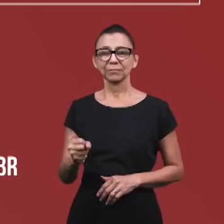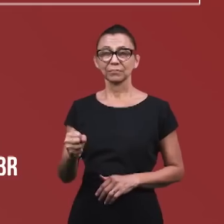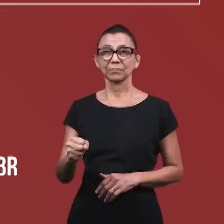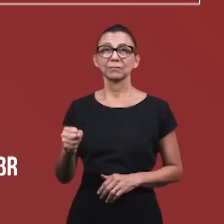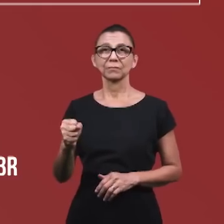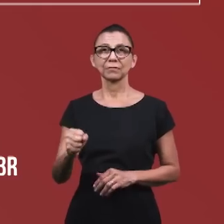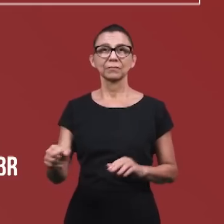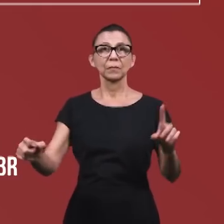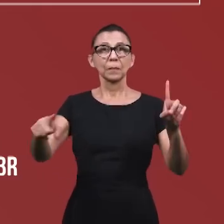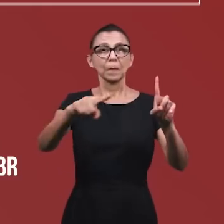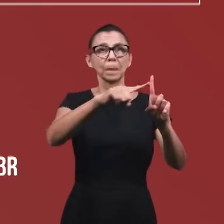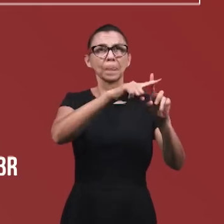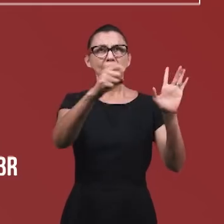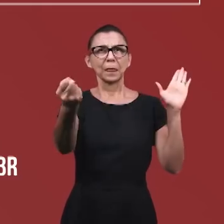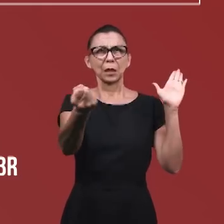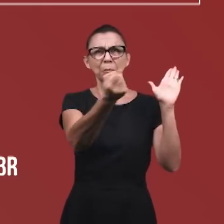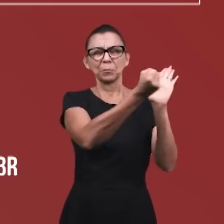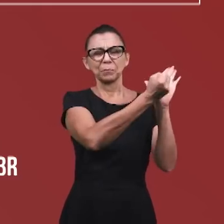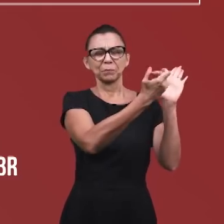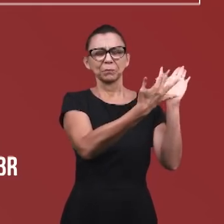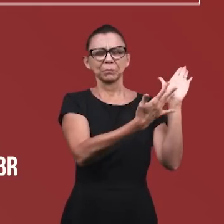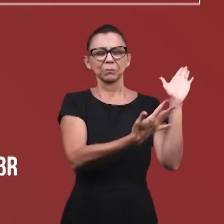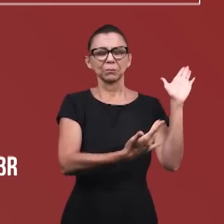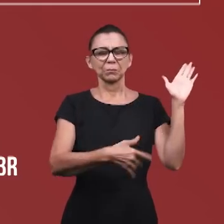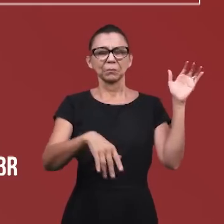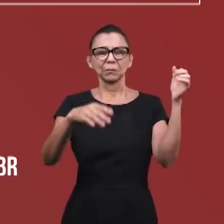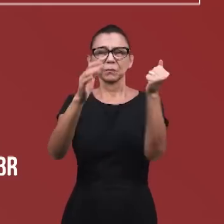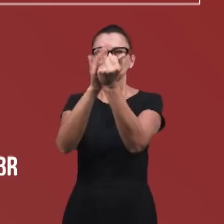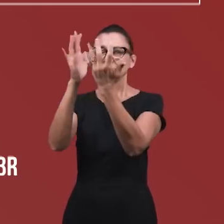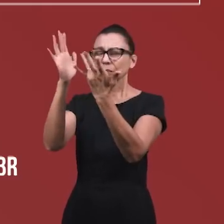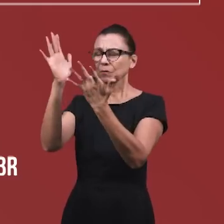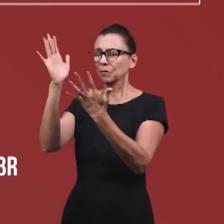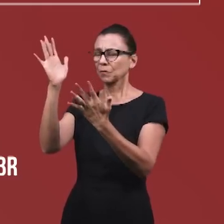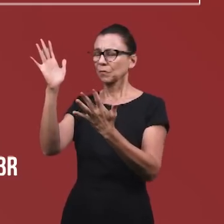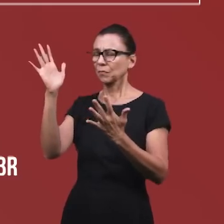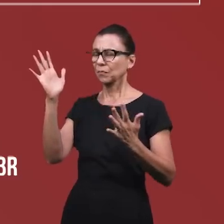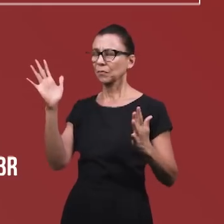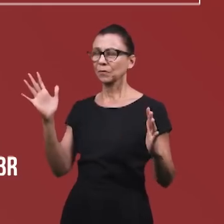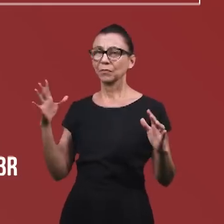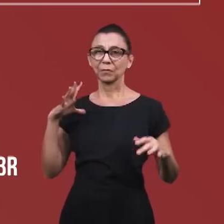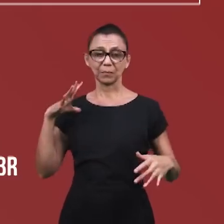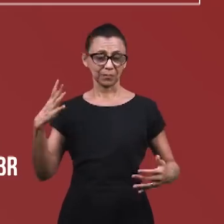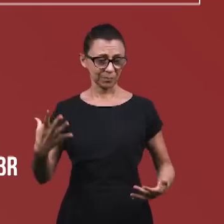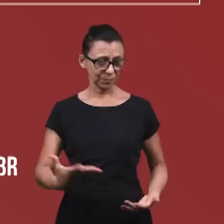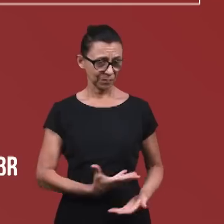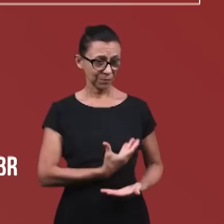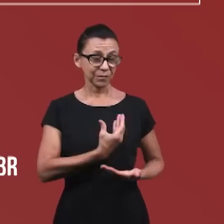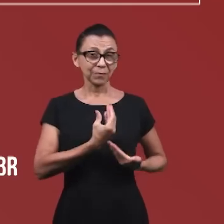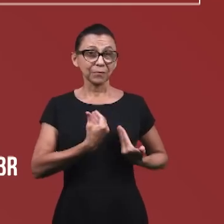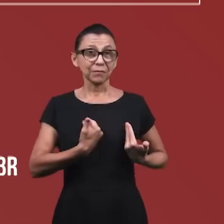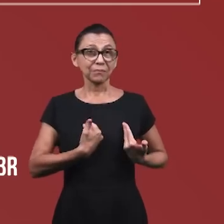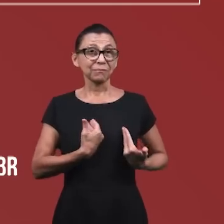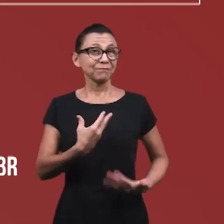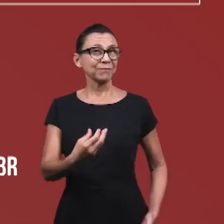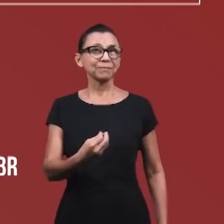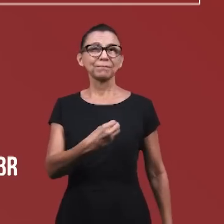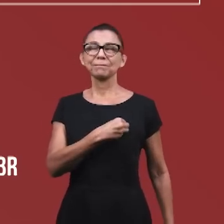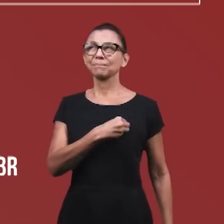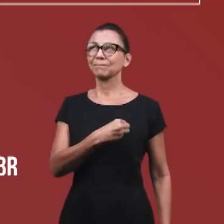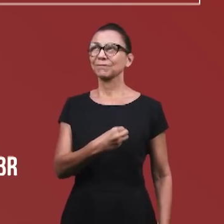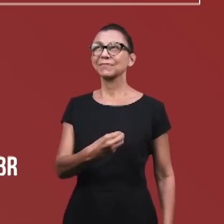cruz ferida me salvou, tão pecador. A